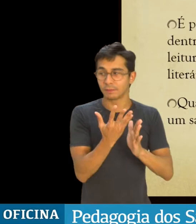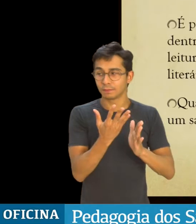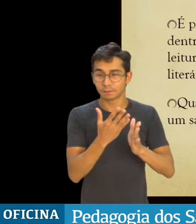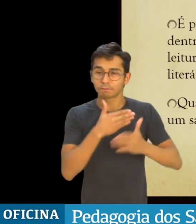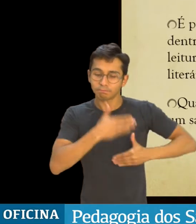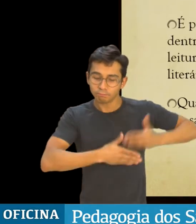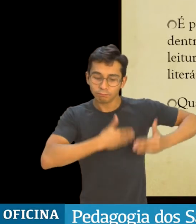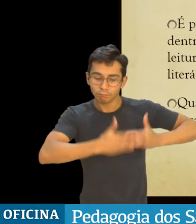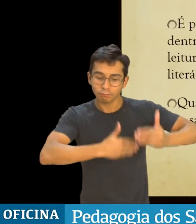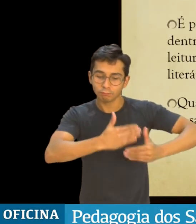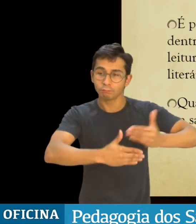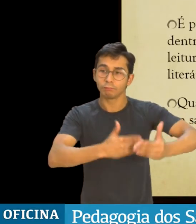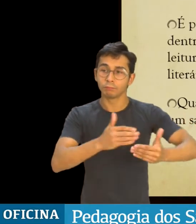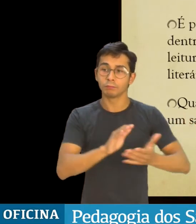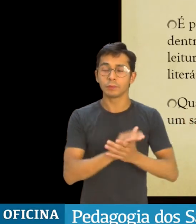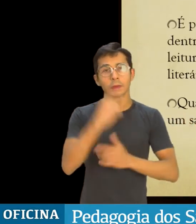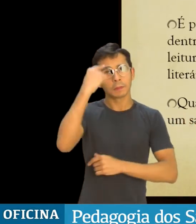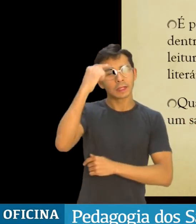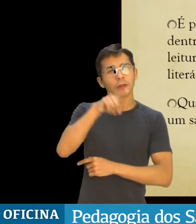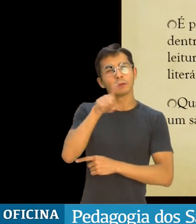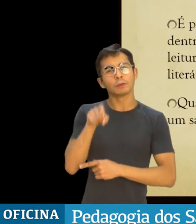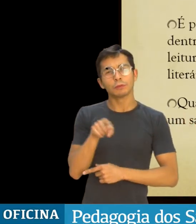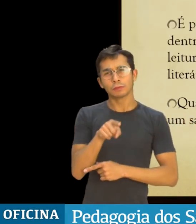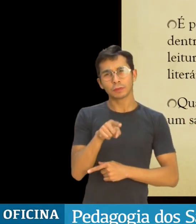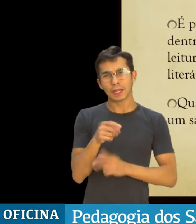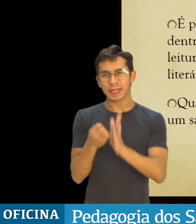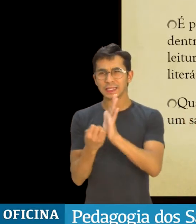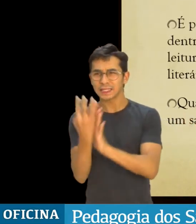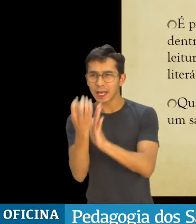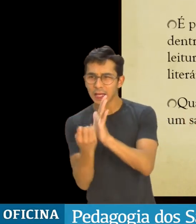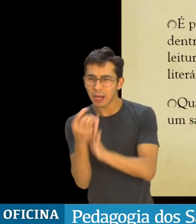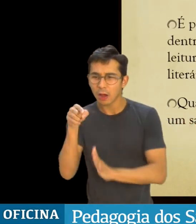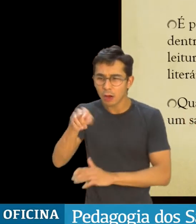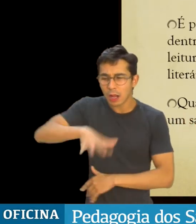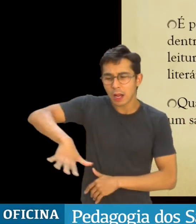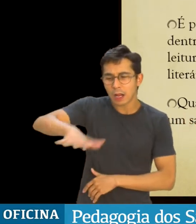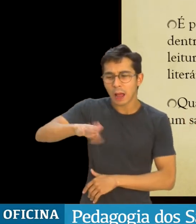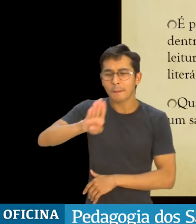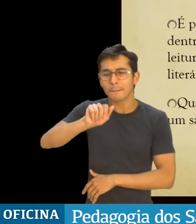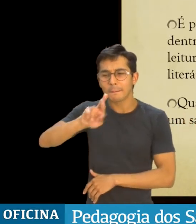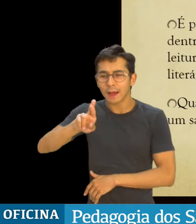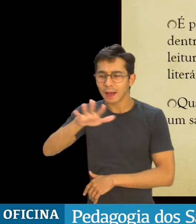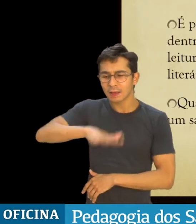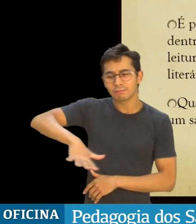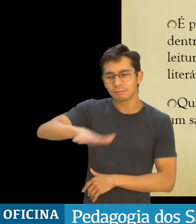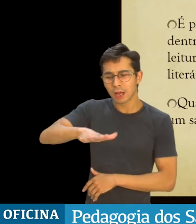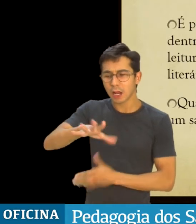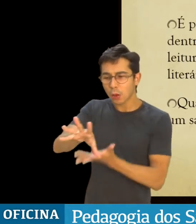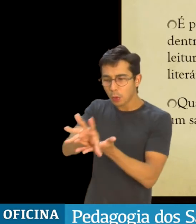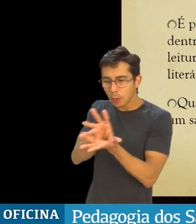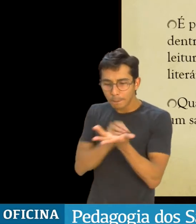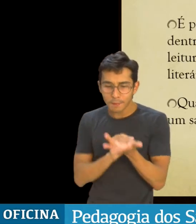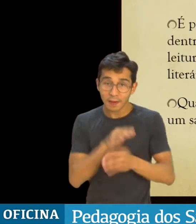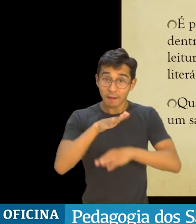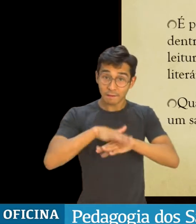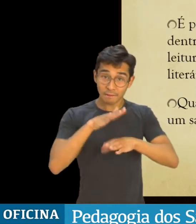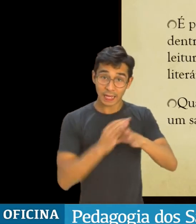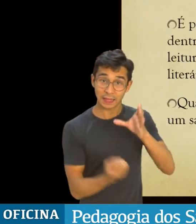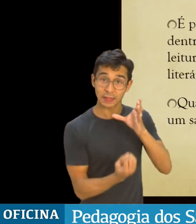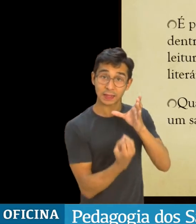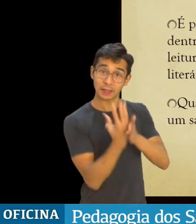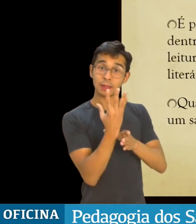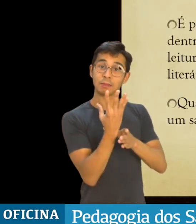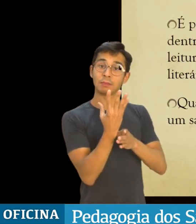caminho. A questão era essa: se era possível replicar o que acontecia no sarau ali no sarau da Cooperifa, no bar do